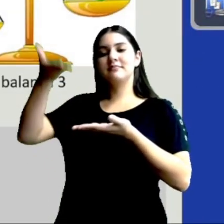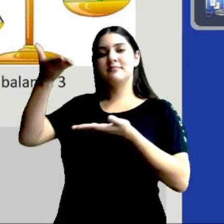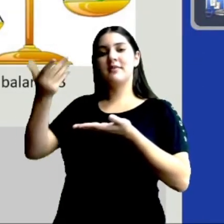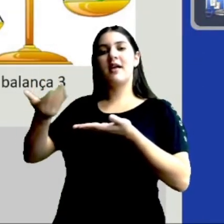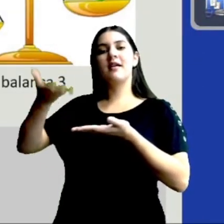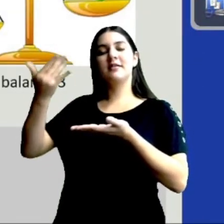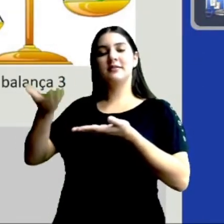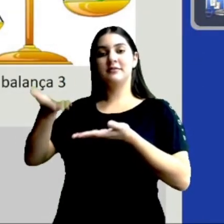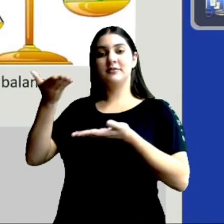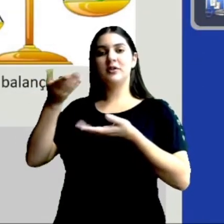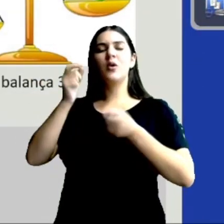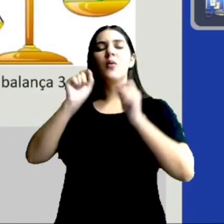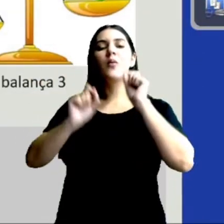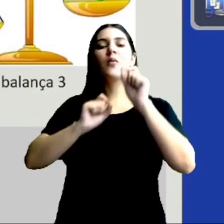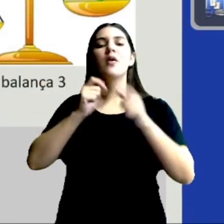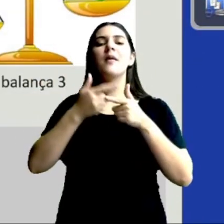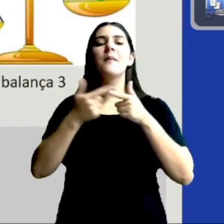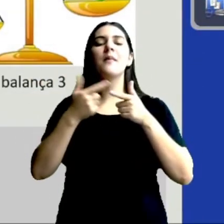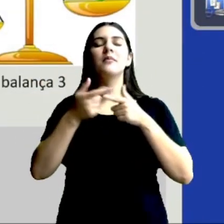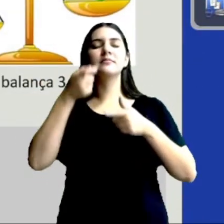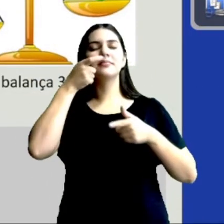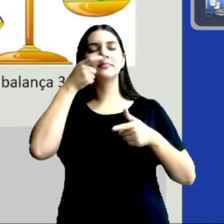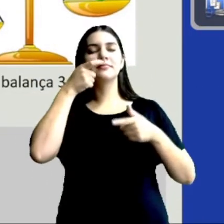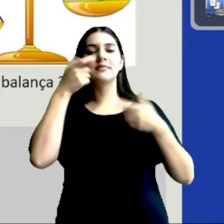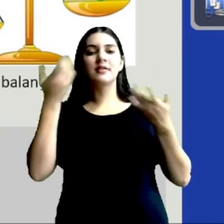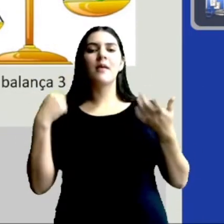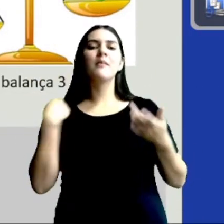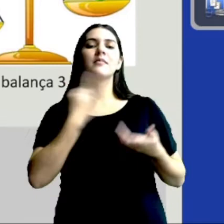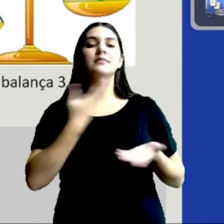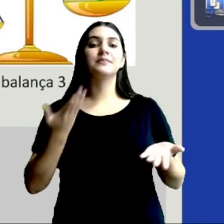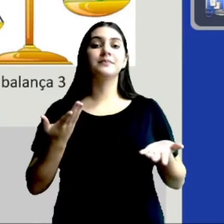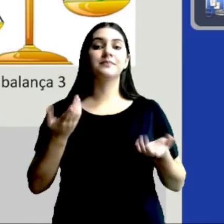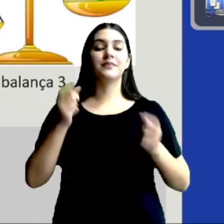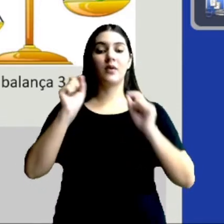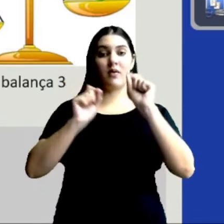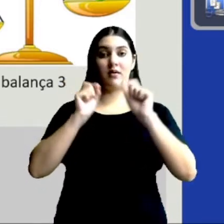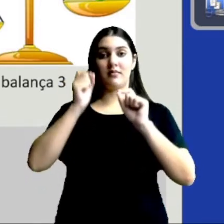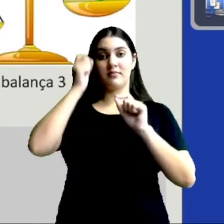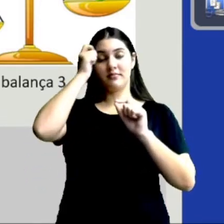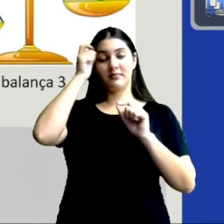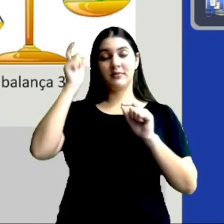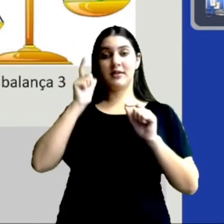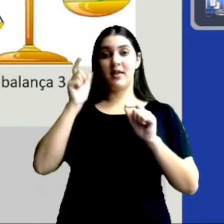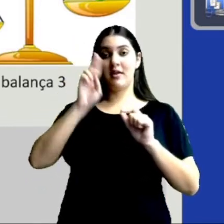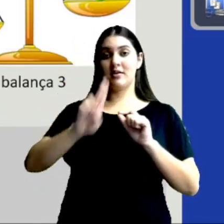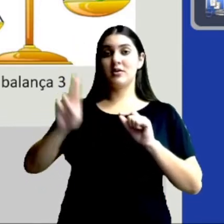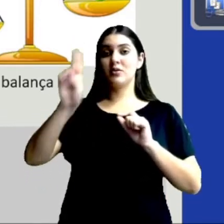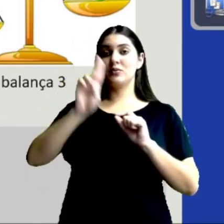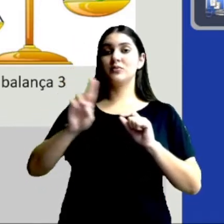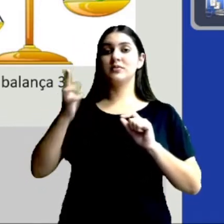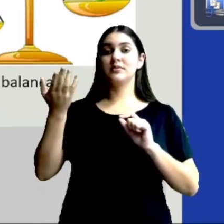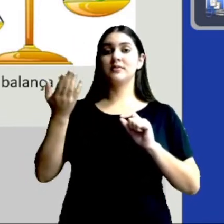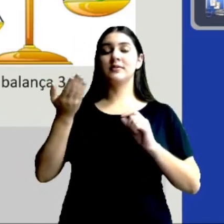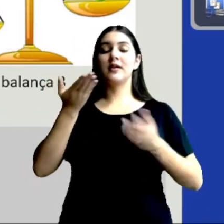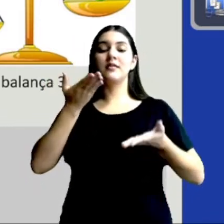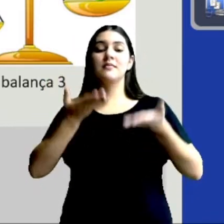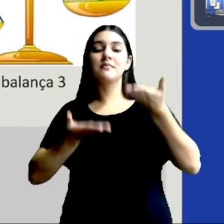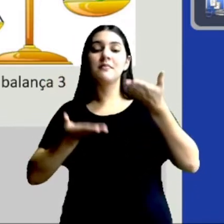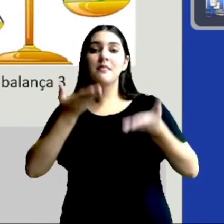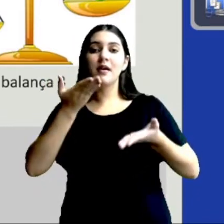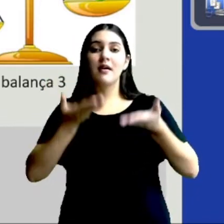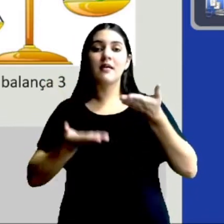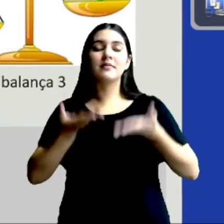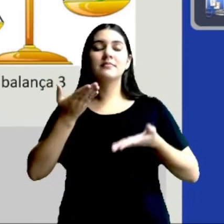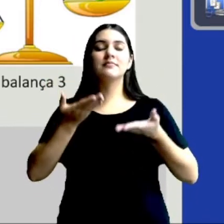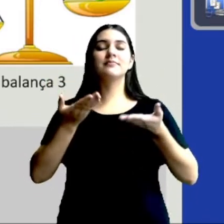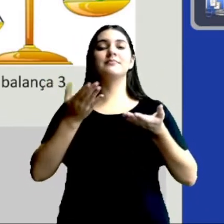esse tipo de problema tem de interessante aqui pra gente? É que a ideia que se usa em balanças de peso,